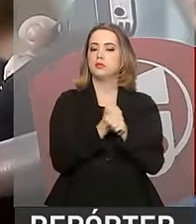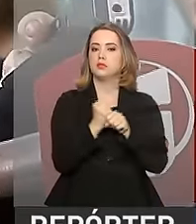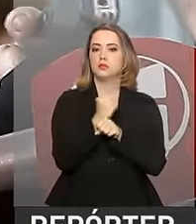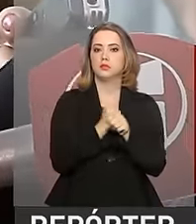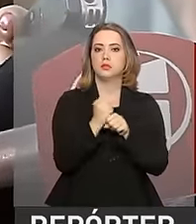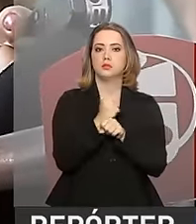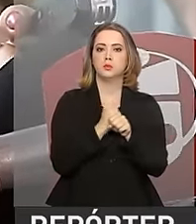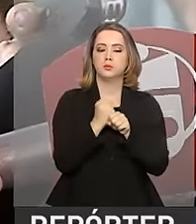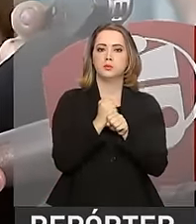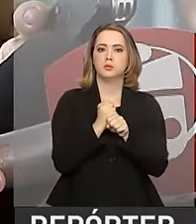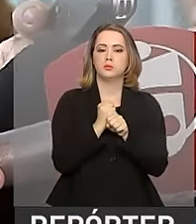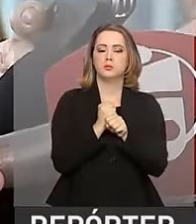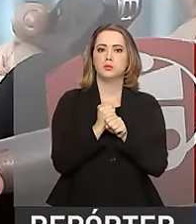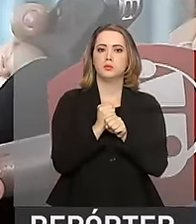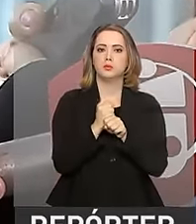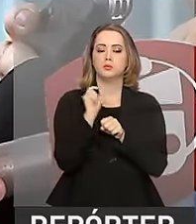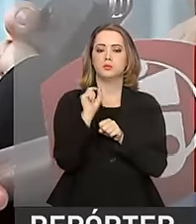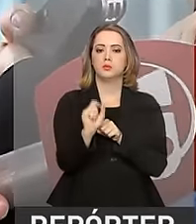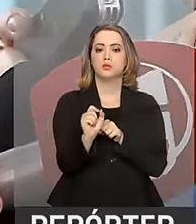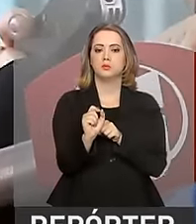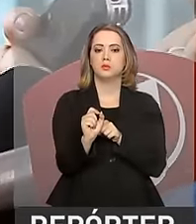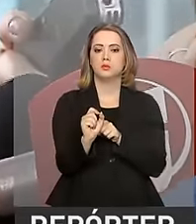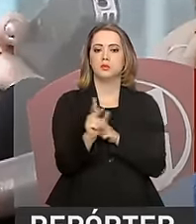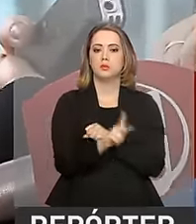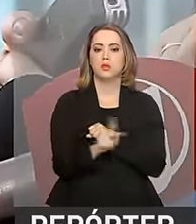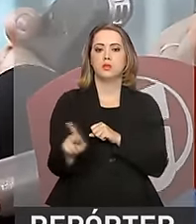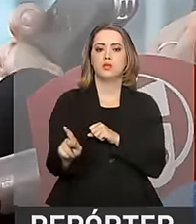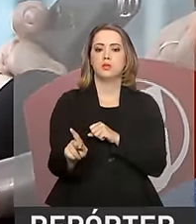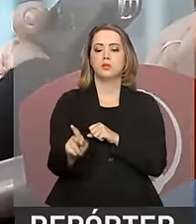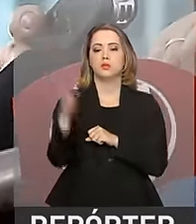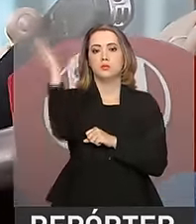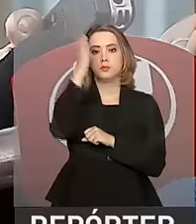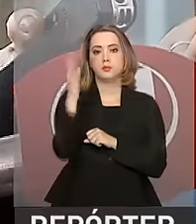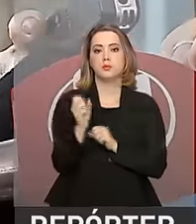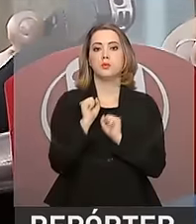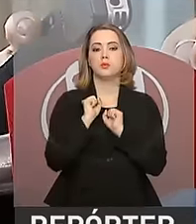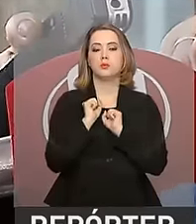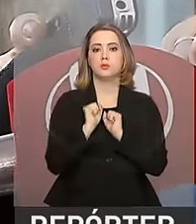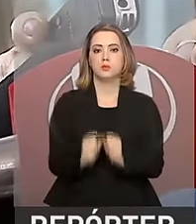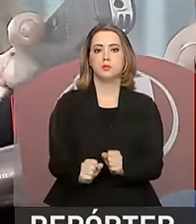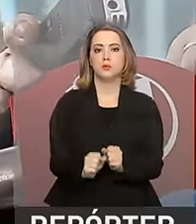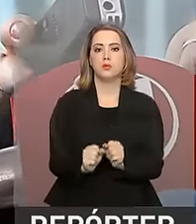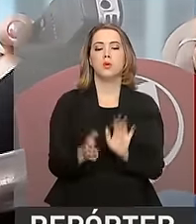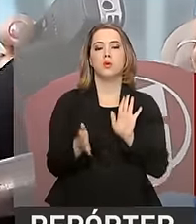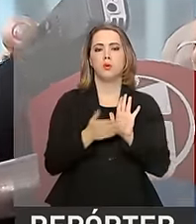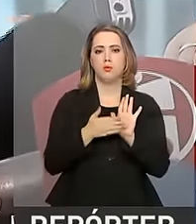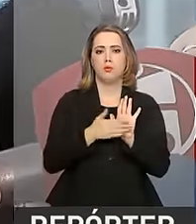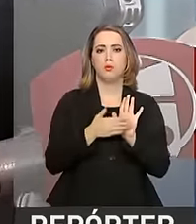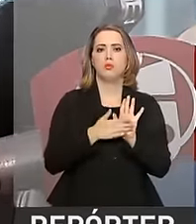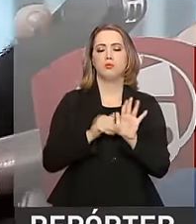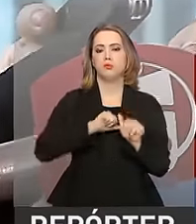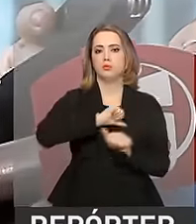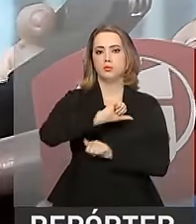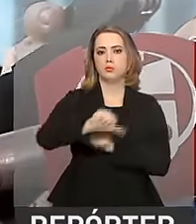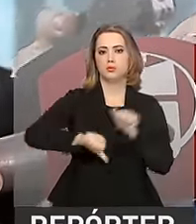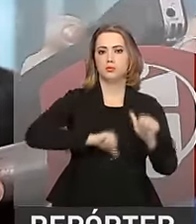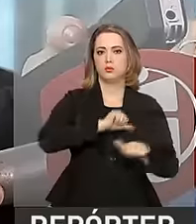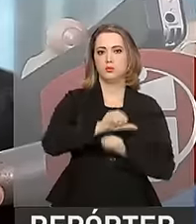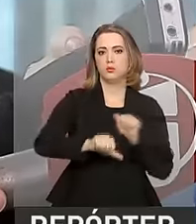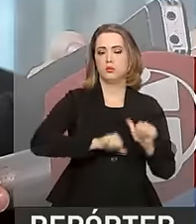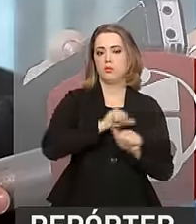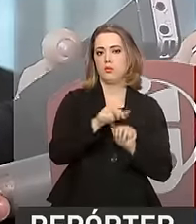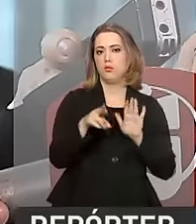ah o o o Presidente da República pode propor alteração do